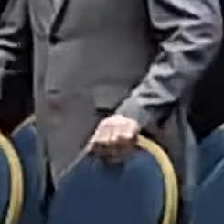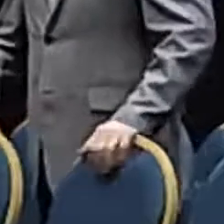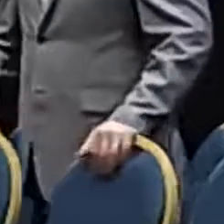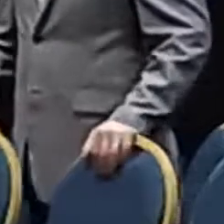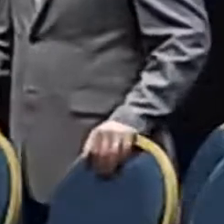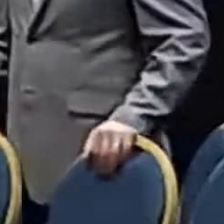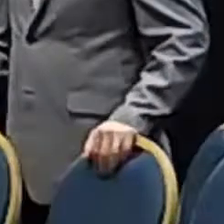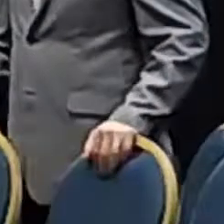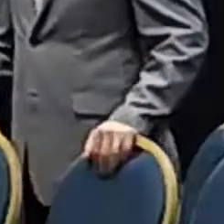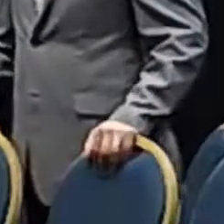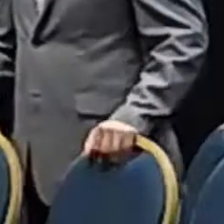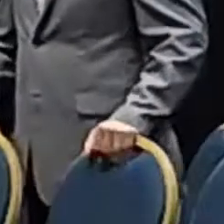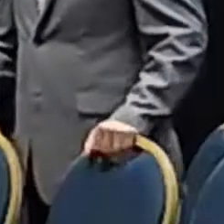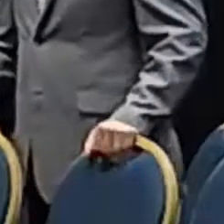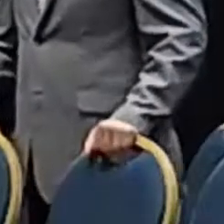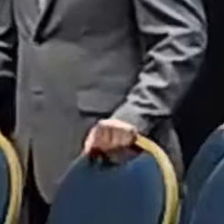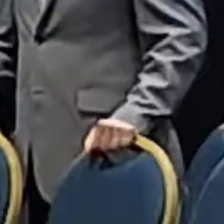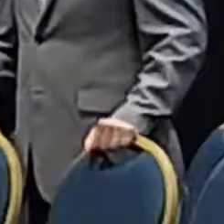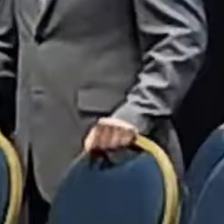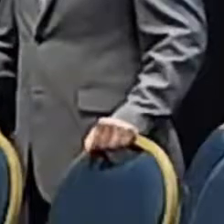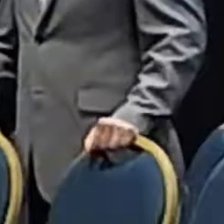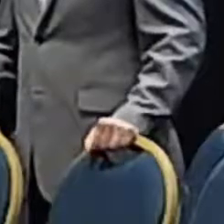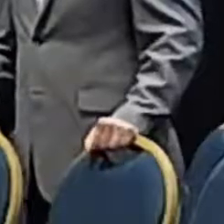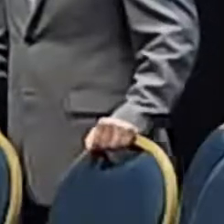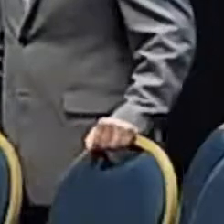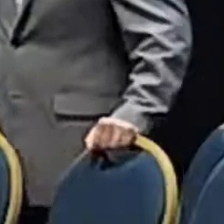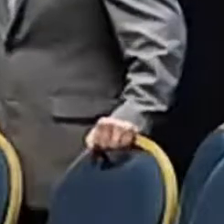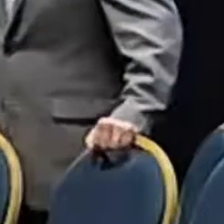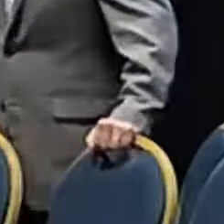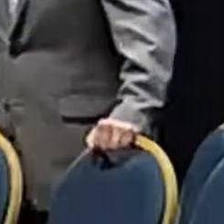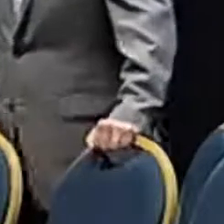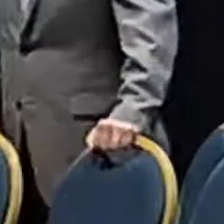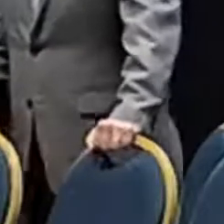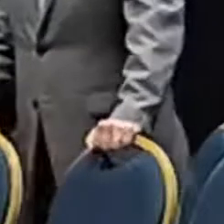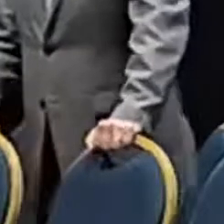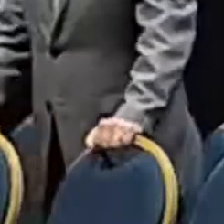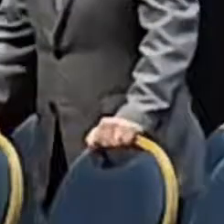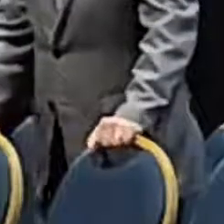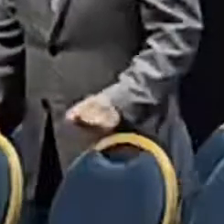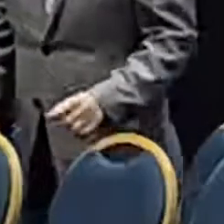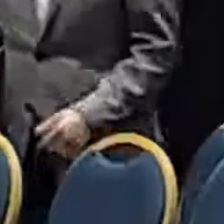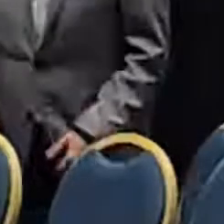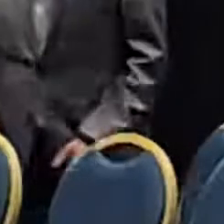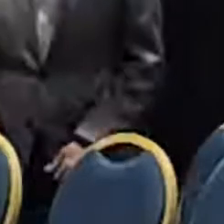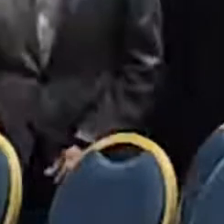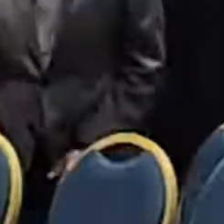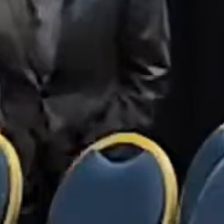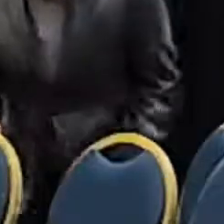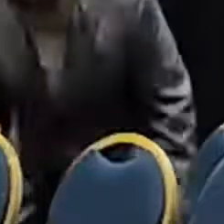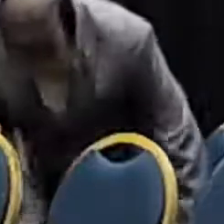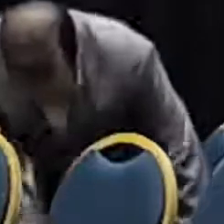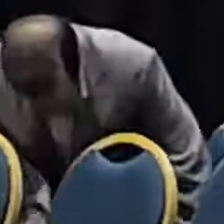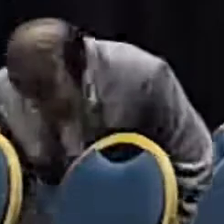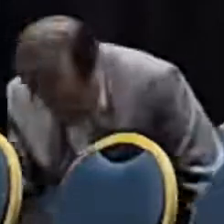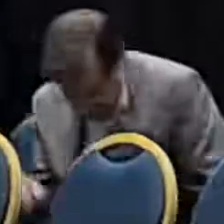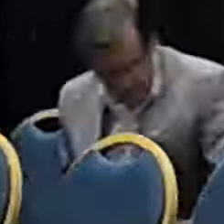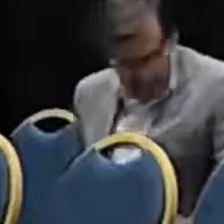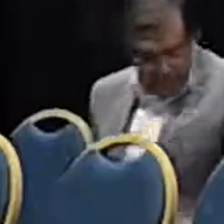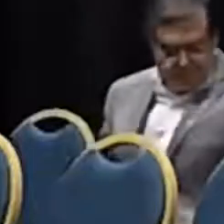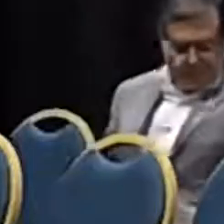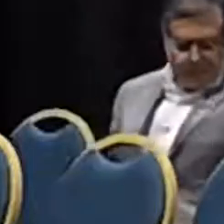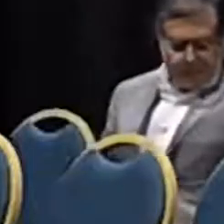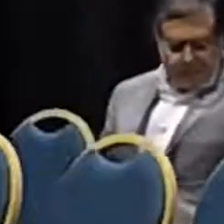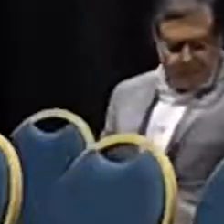Spirit to work in our lives. We pray in Jesus' name. Amen. Os irmãos podem estar sentados. Vamos ter alguns avisos. May be seated. Let's have a